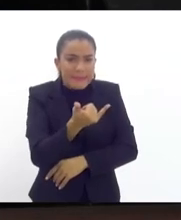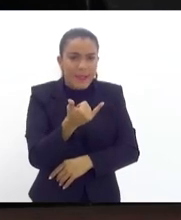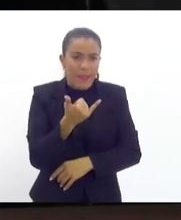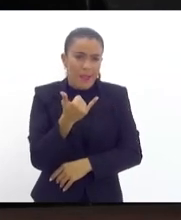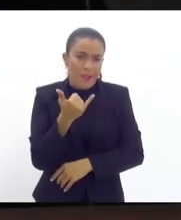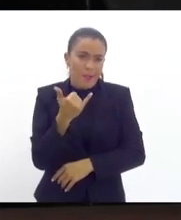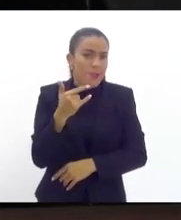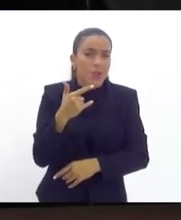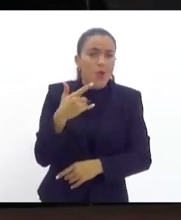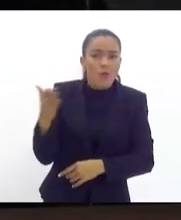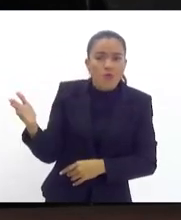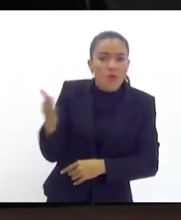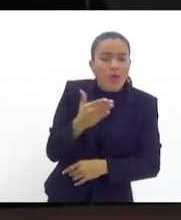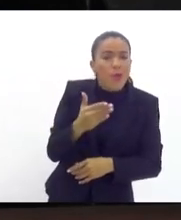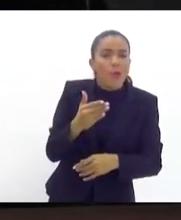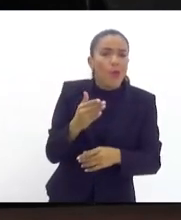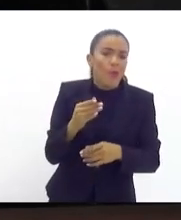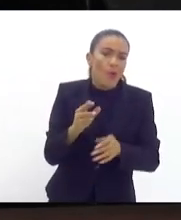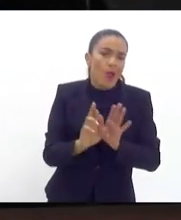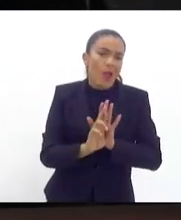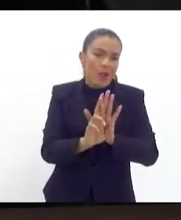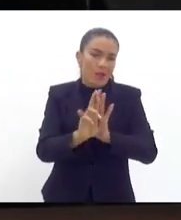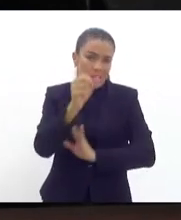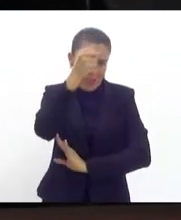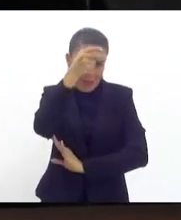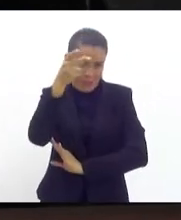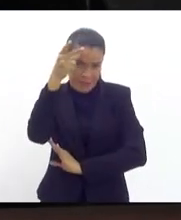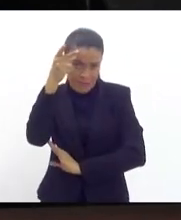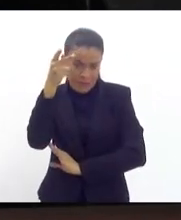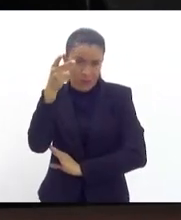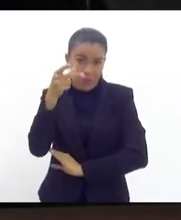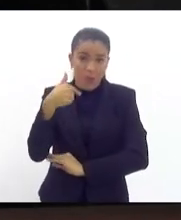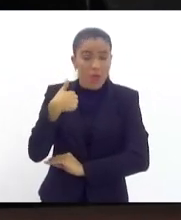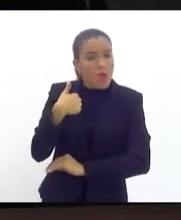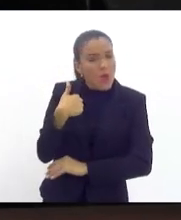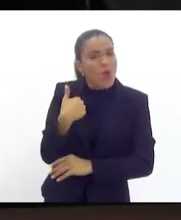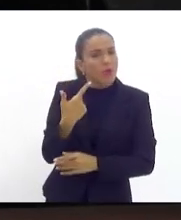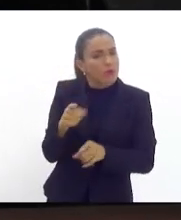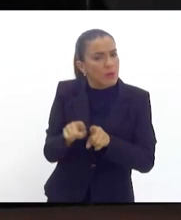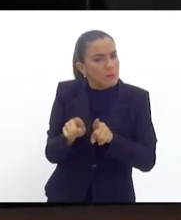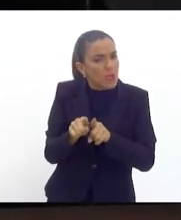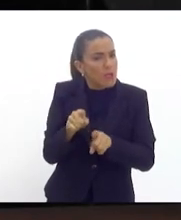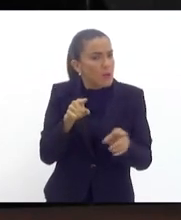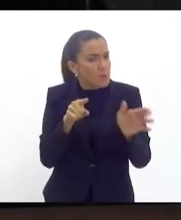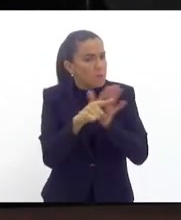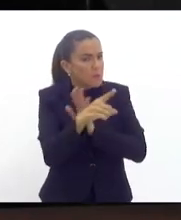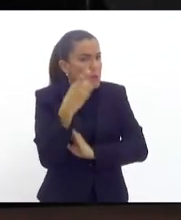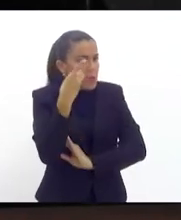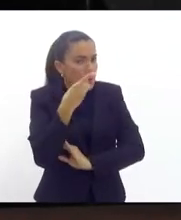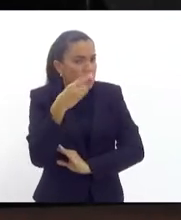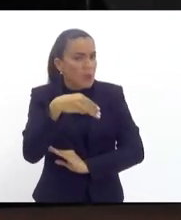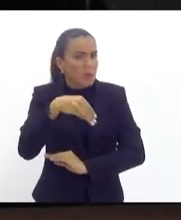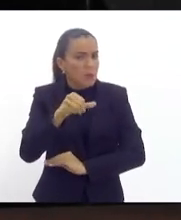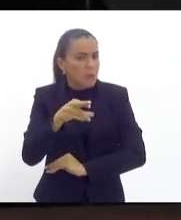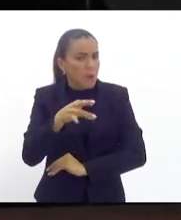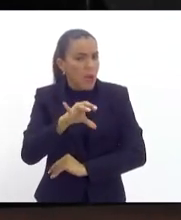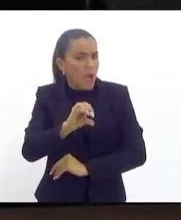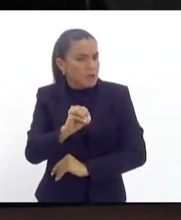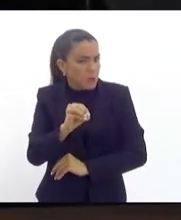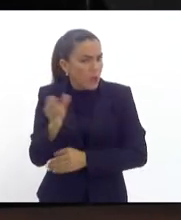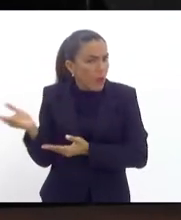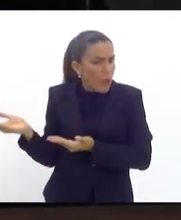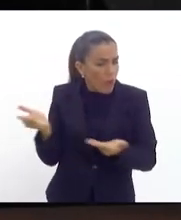aqui nenhuma representação da prefeitura que eu tive até o cuidado de indagar o deputado Márcio Gualberto se